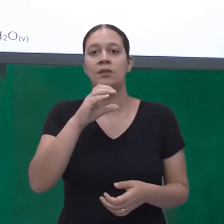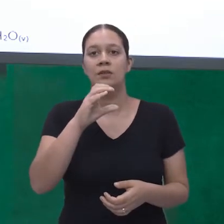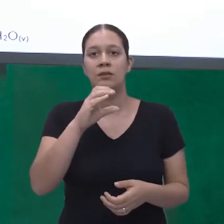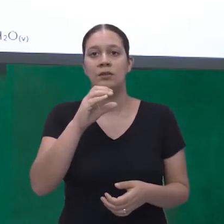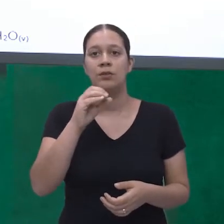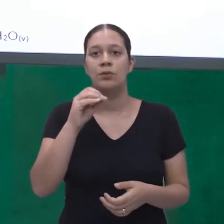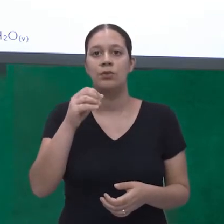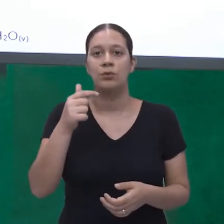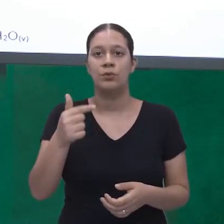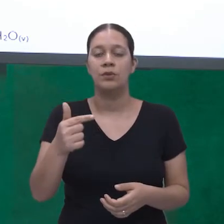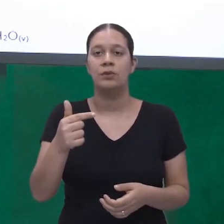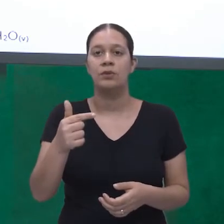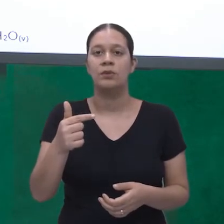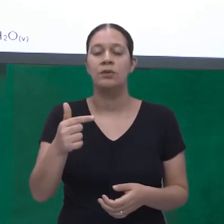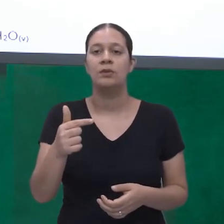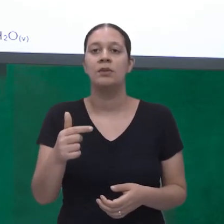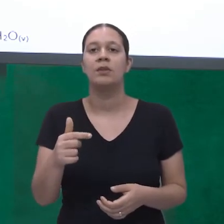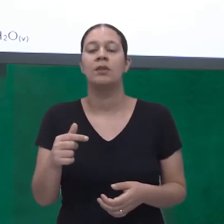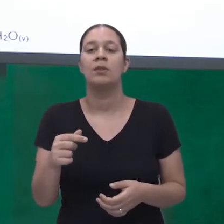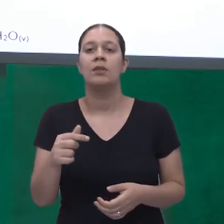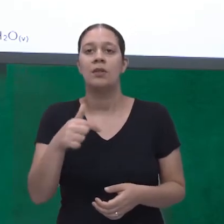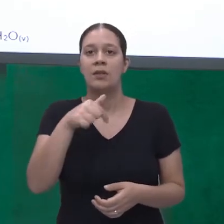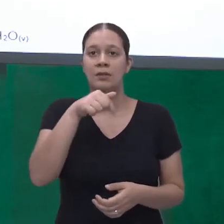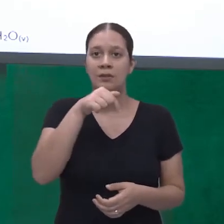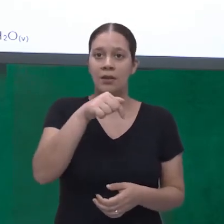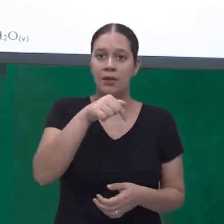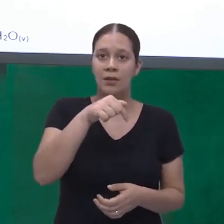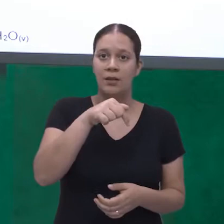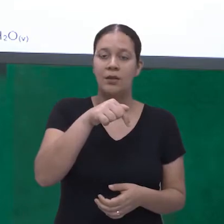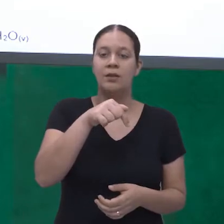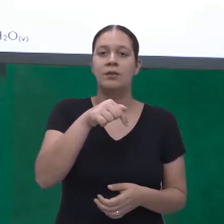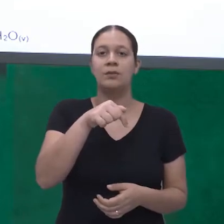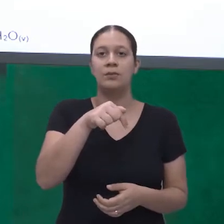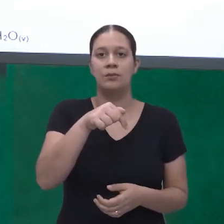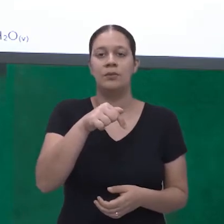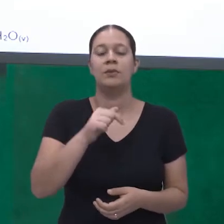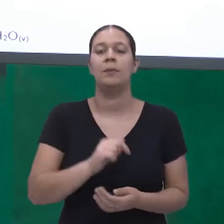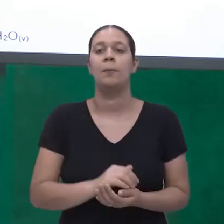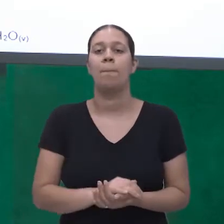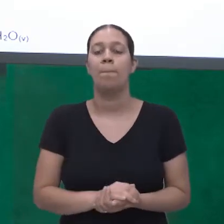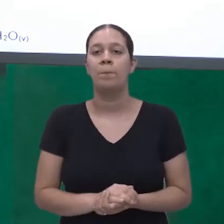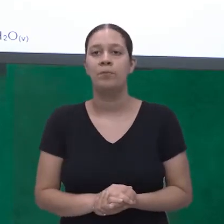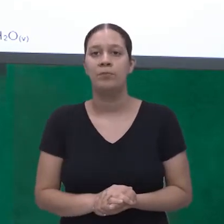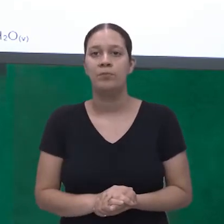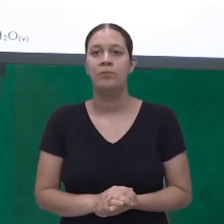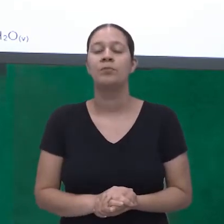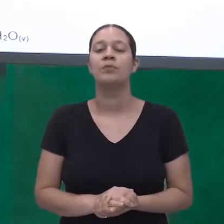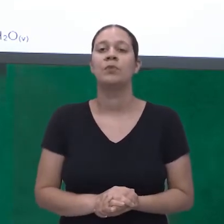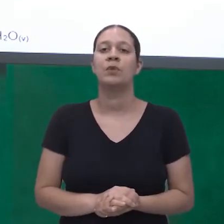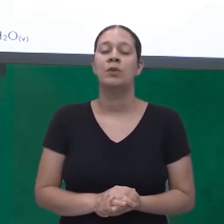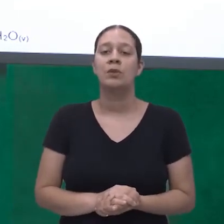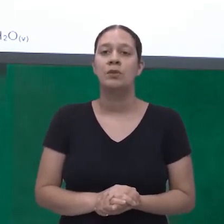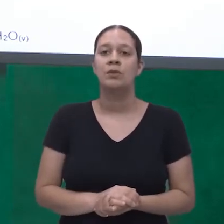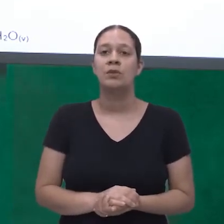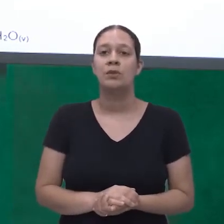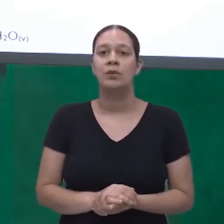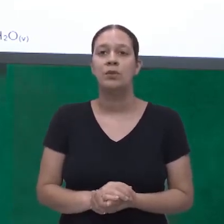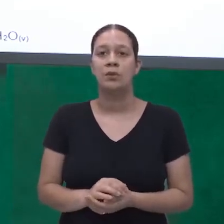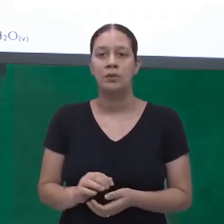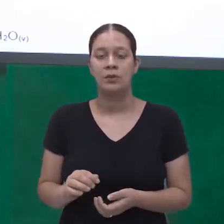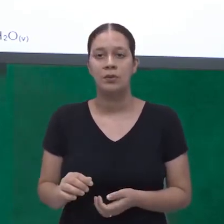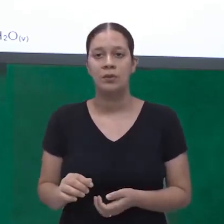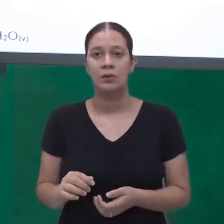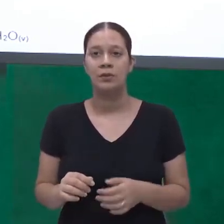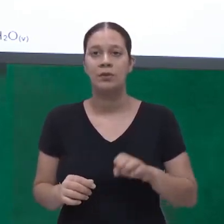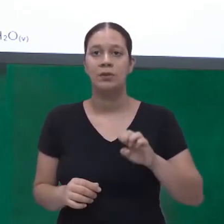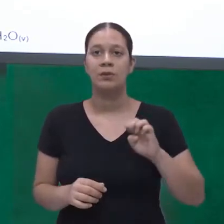CO2 com 4 de água. 7 mols. Então nós temos 7 mols. 7 mols. E do lado